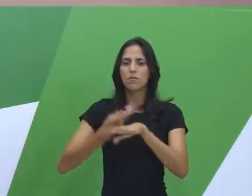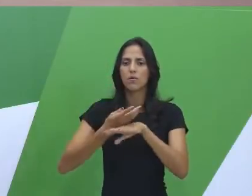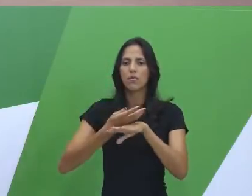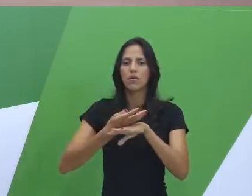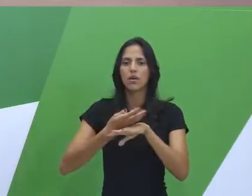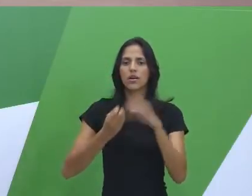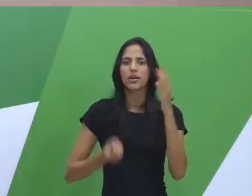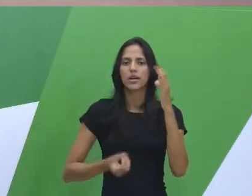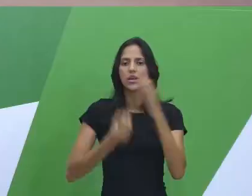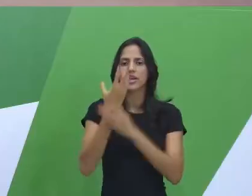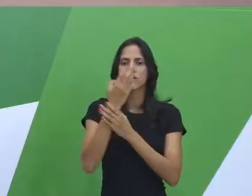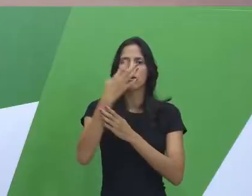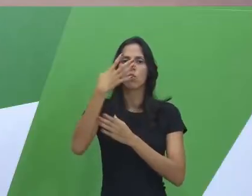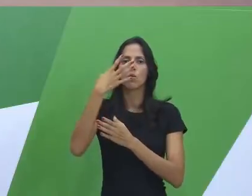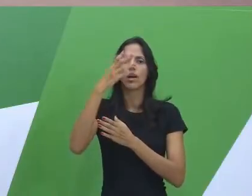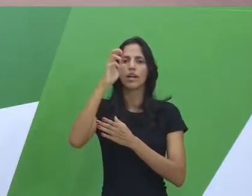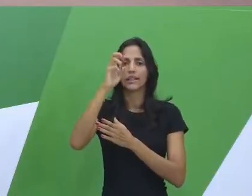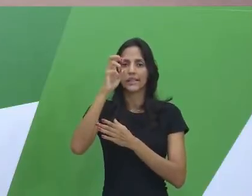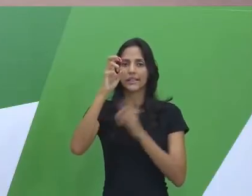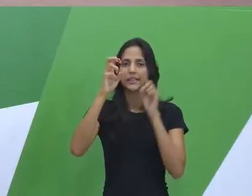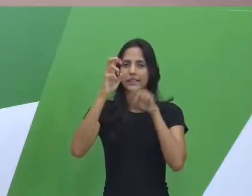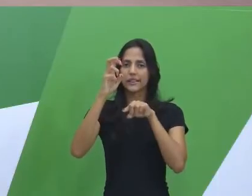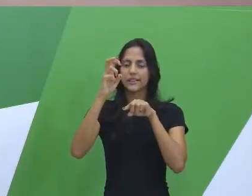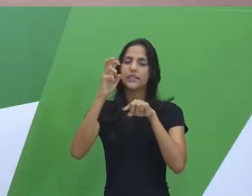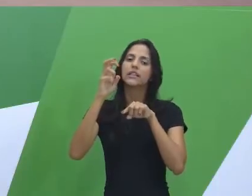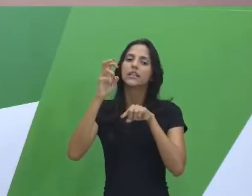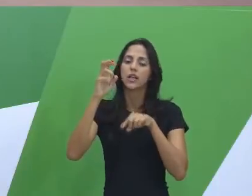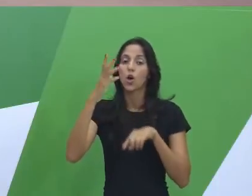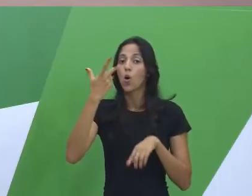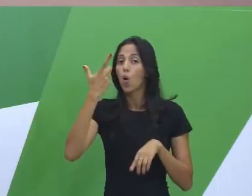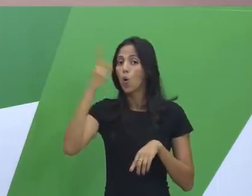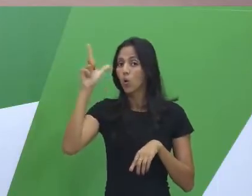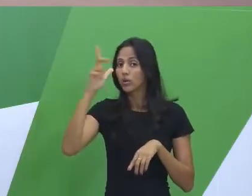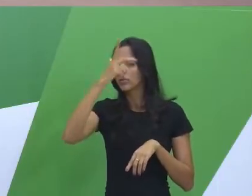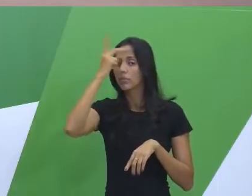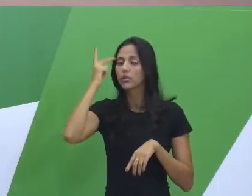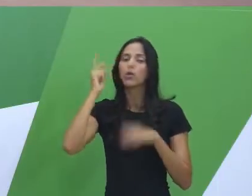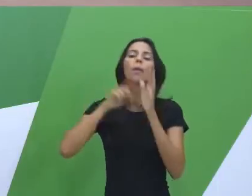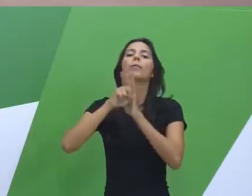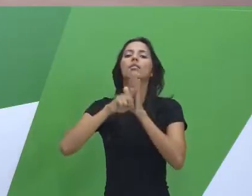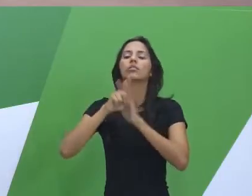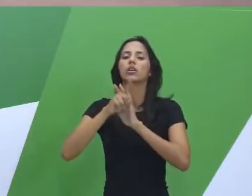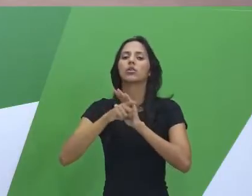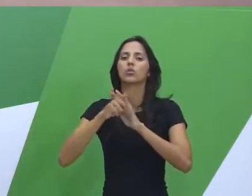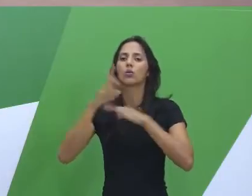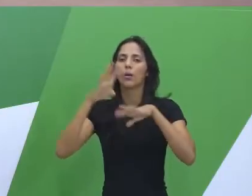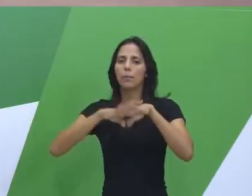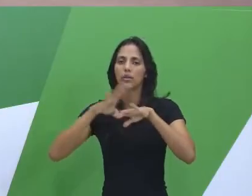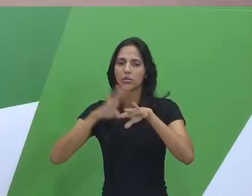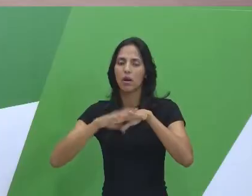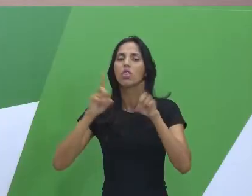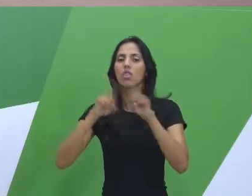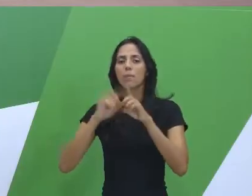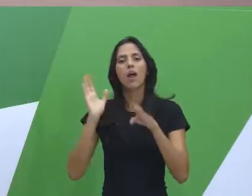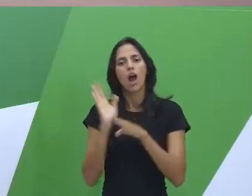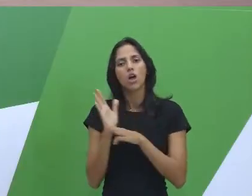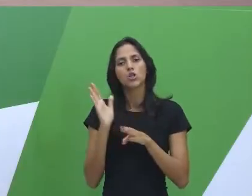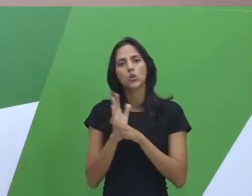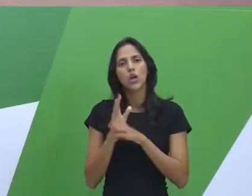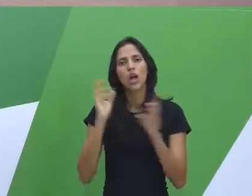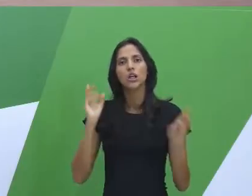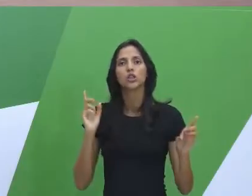45. Eu não posso esquecer que outros matemáticos foram contribuindo com a ideia da trigonometria.